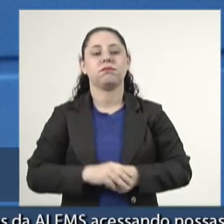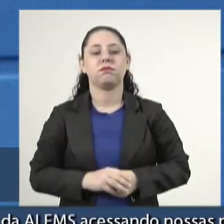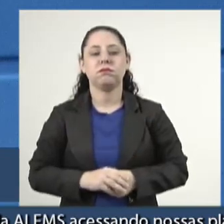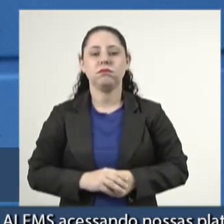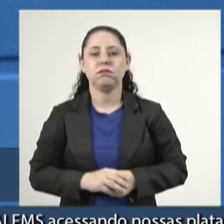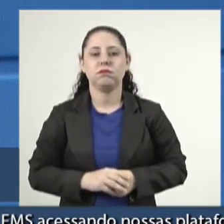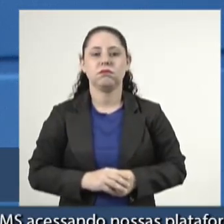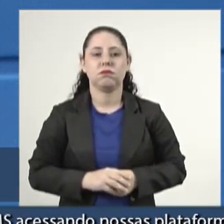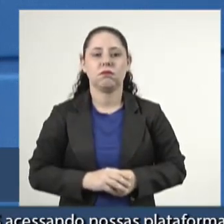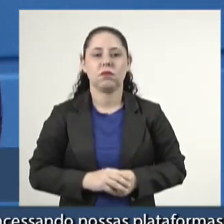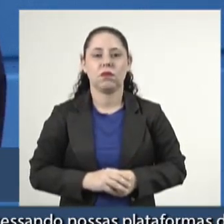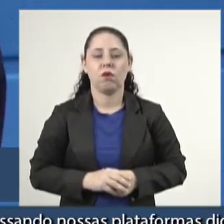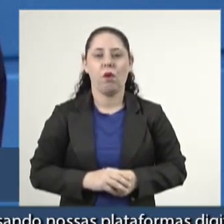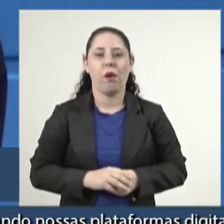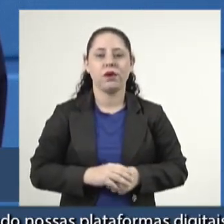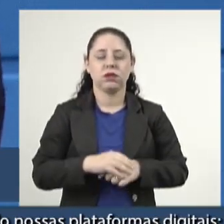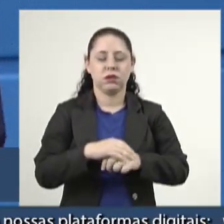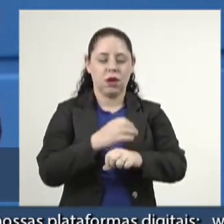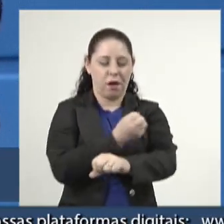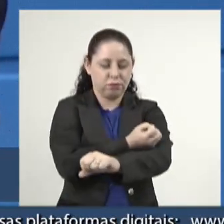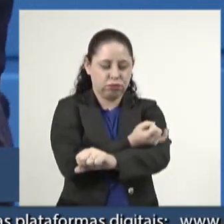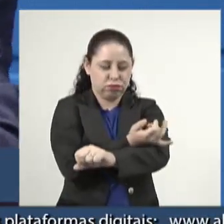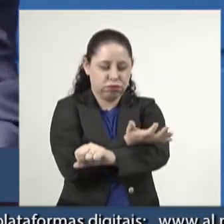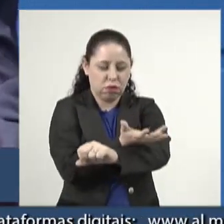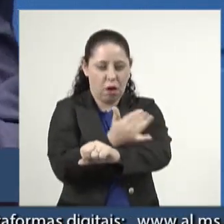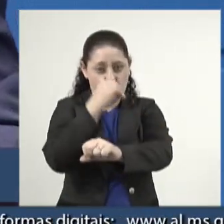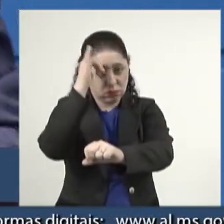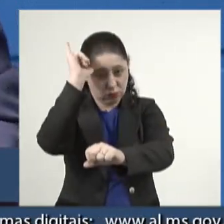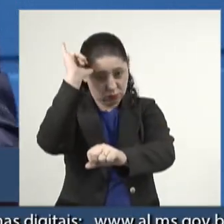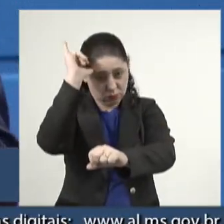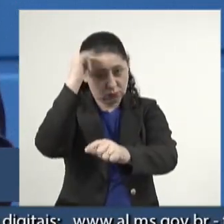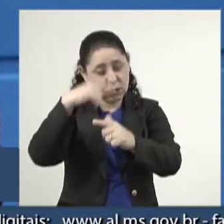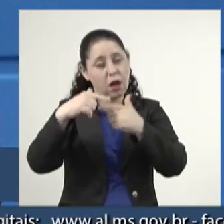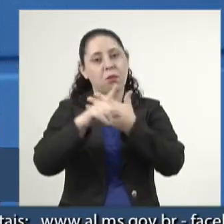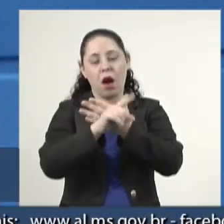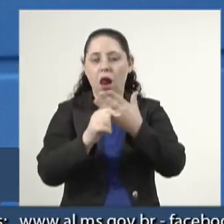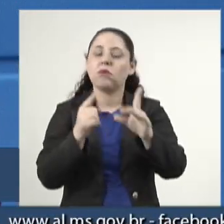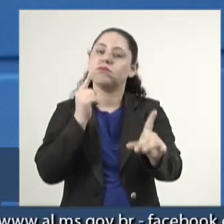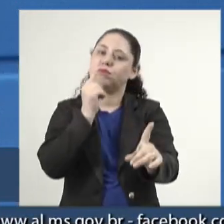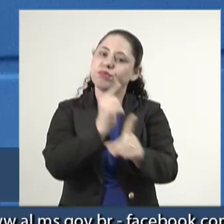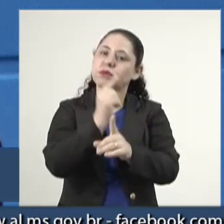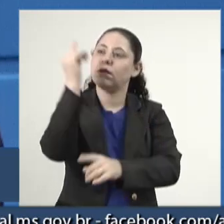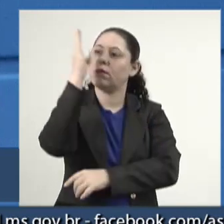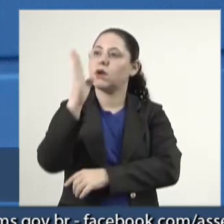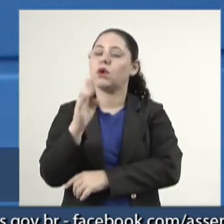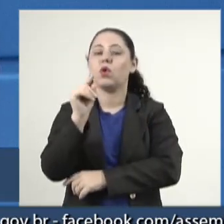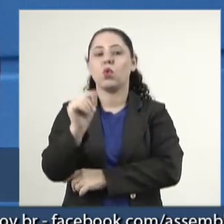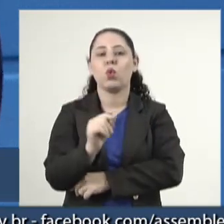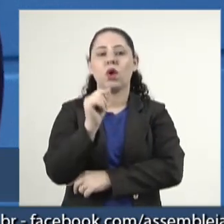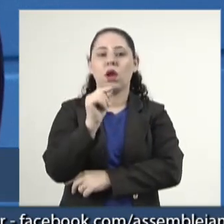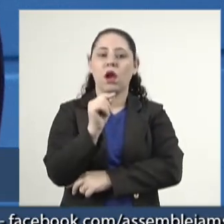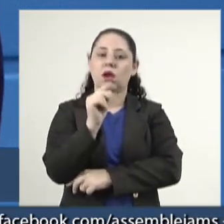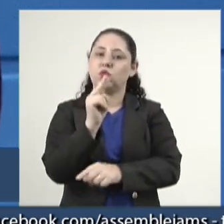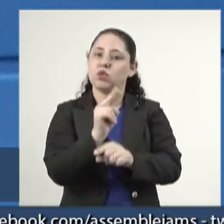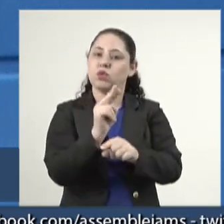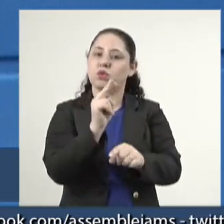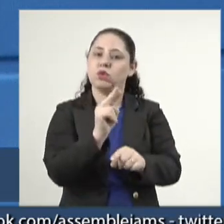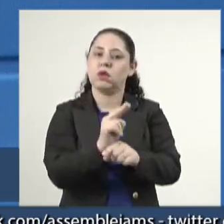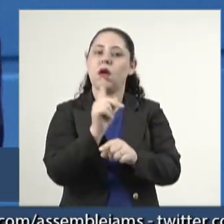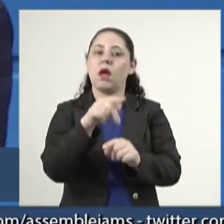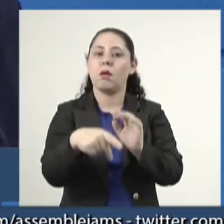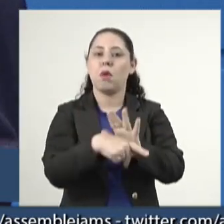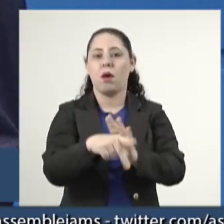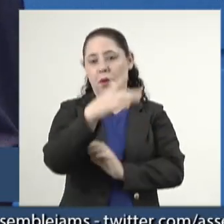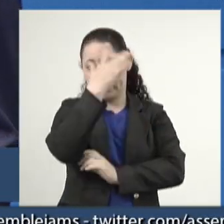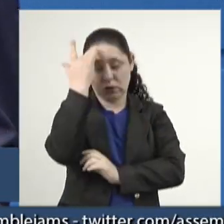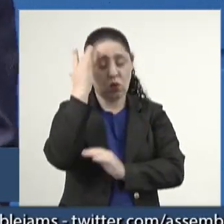O pasteio do gado. Porque o Pantanal está lá desde que descobriu o Brasil, e quem sustenta o Pantanal é quem